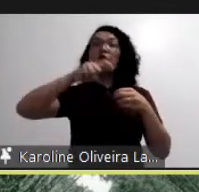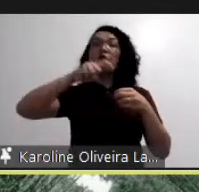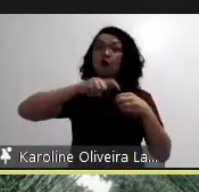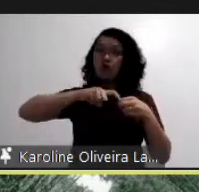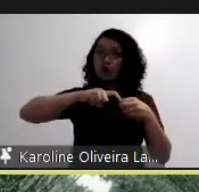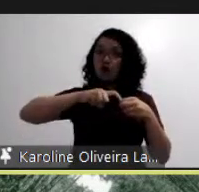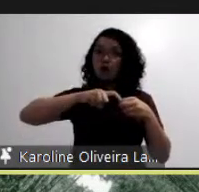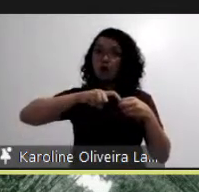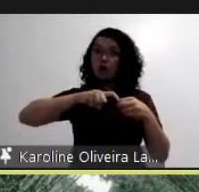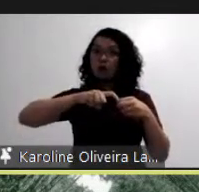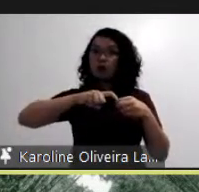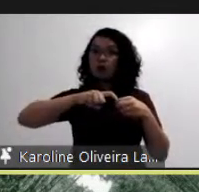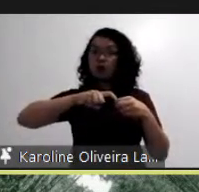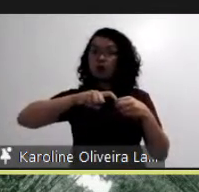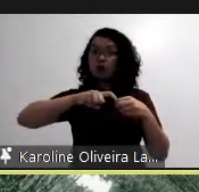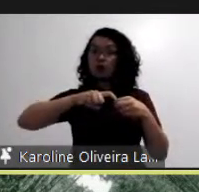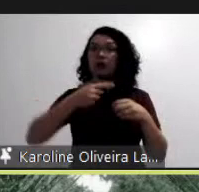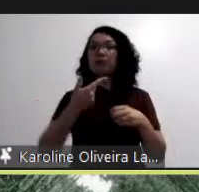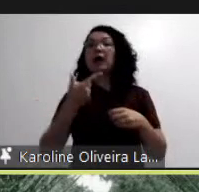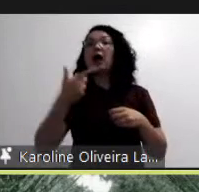Ljubljana, na Eslovênia,